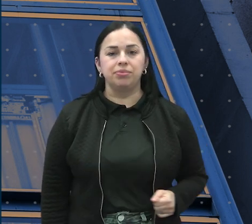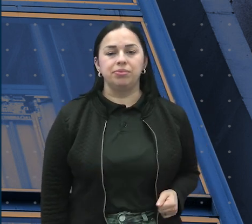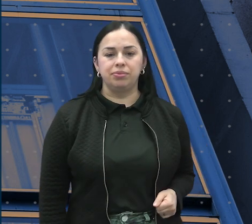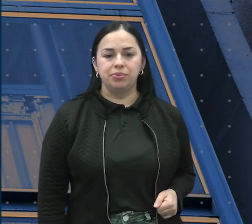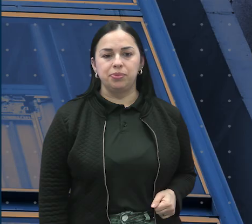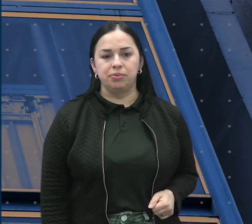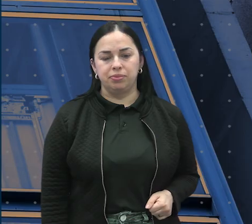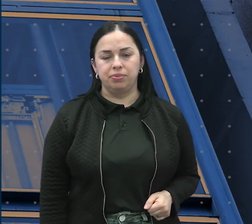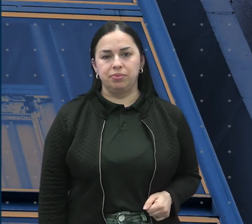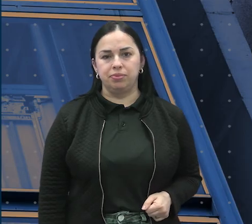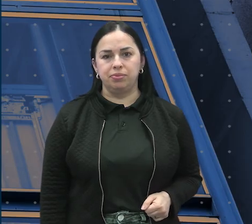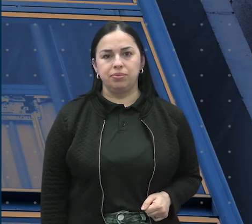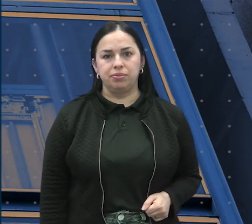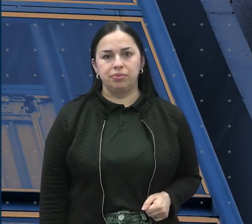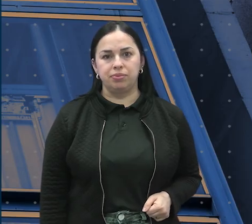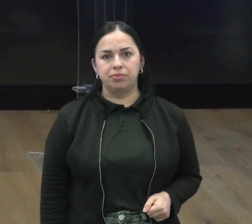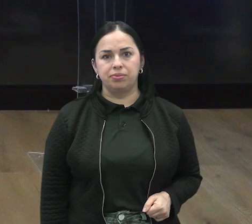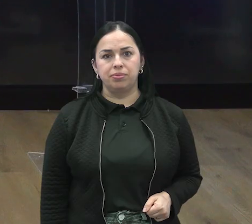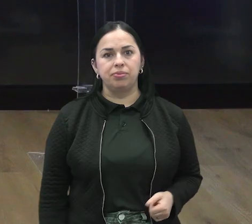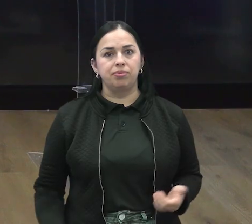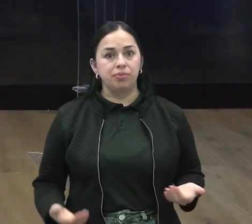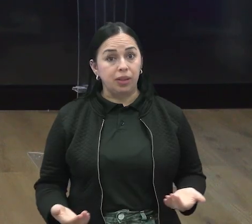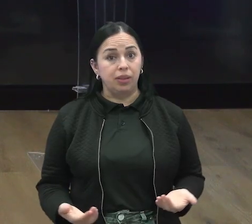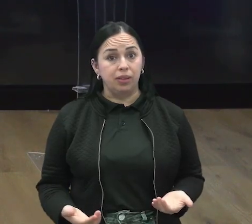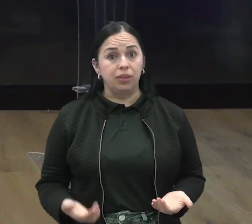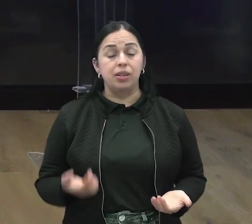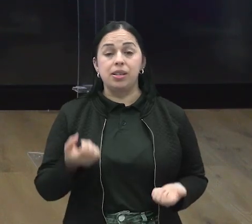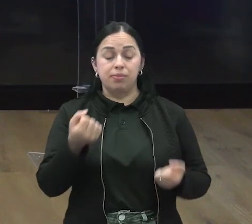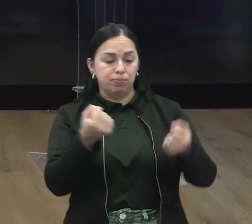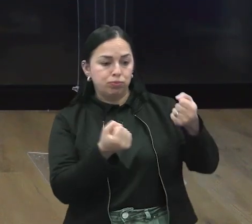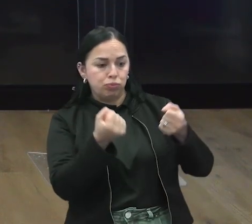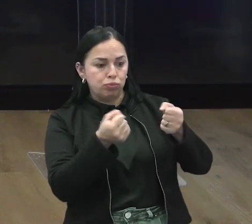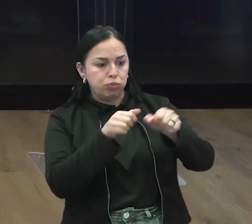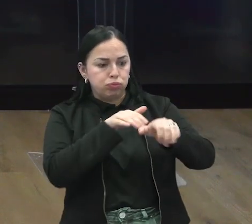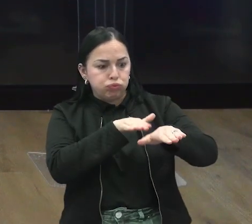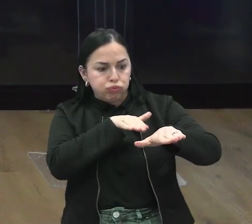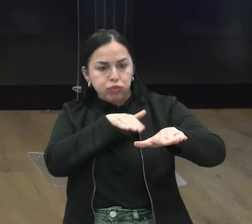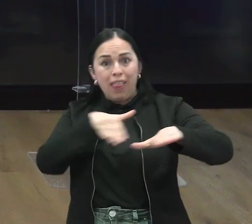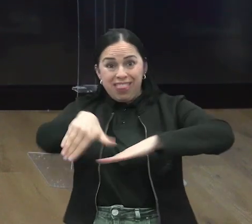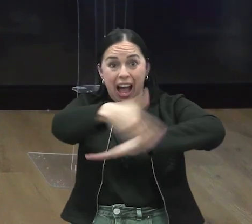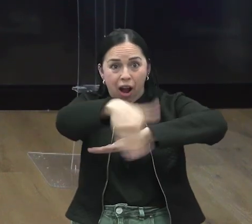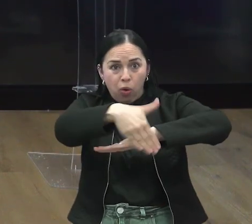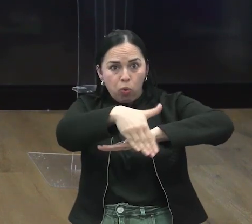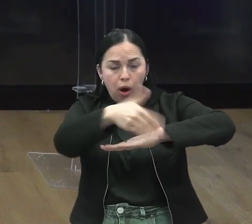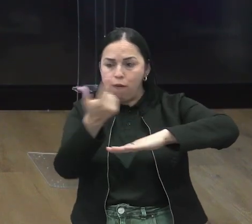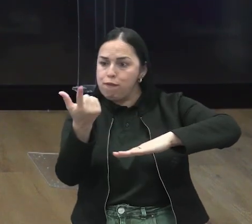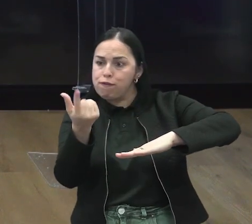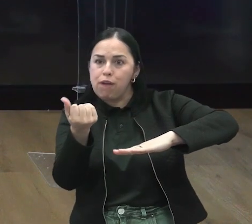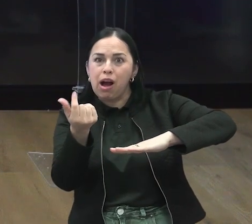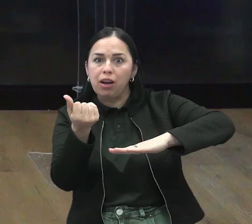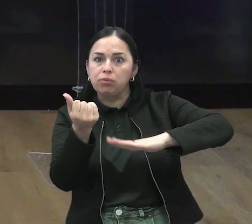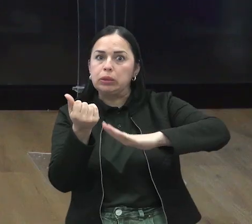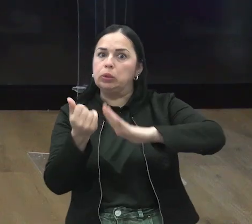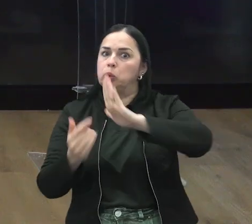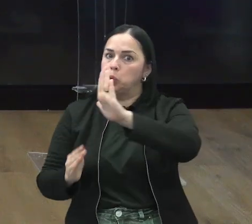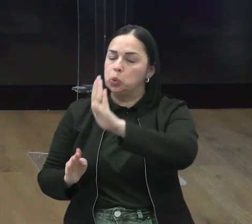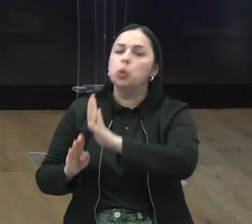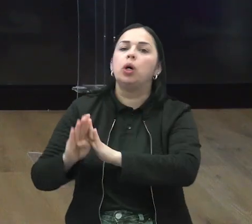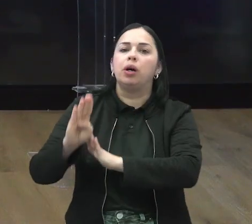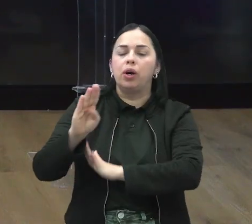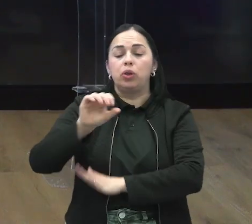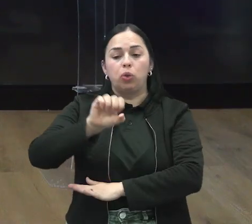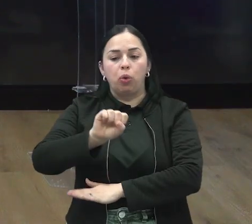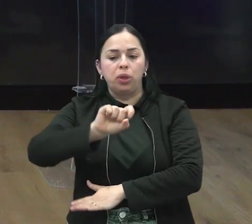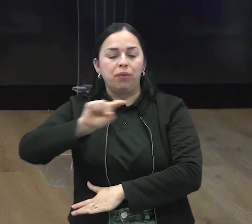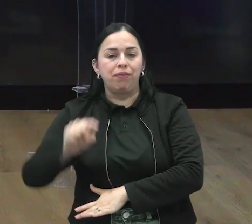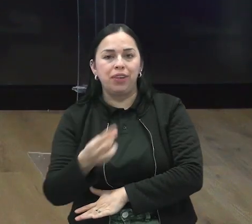175, no centro. O valor do estacionamento rotativo de São José dos Campos sofreu reajuste